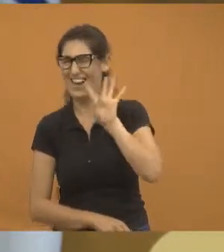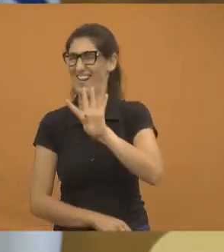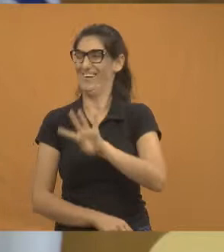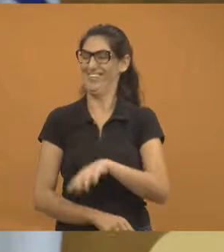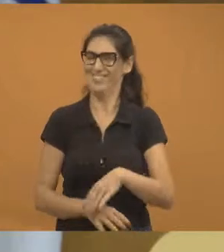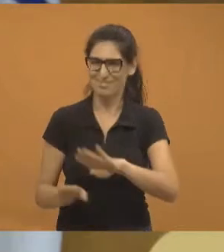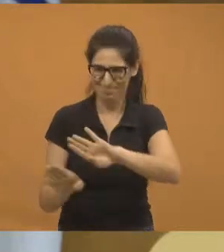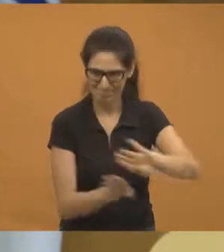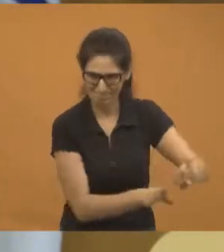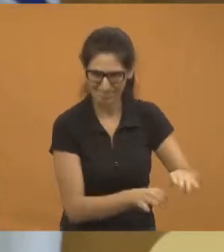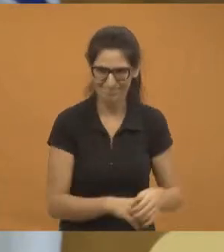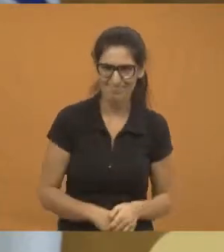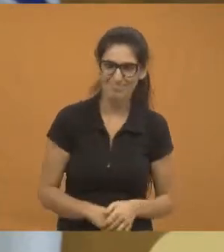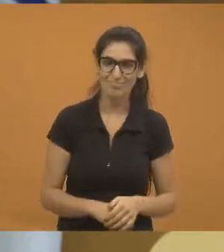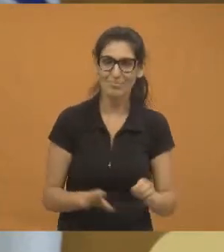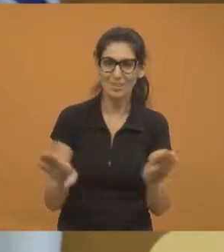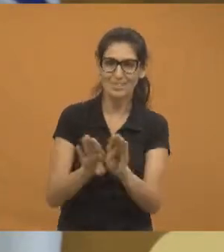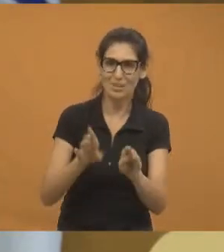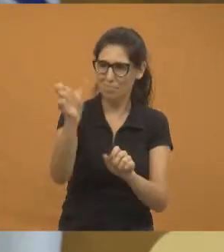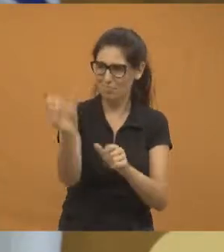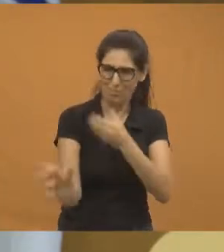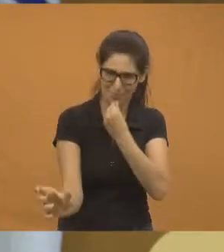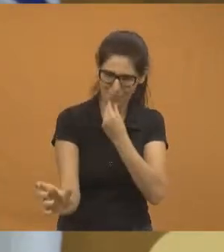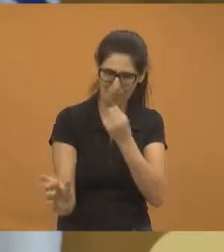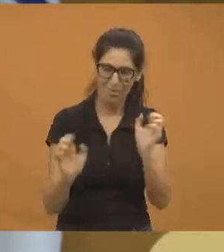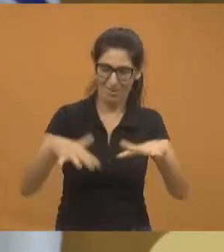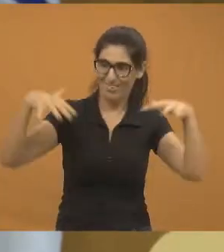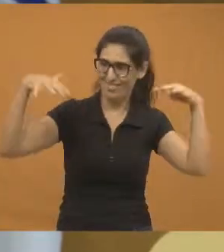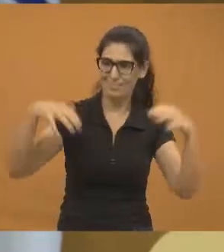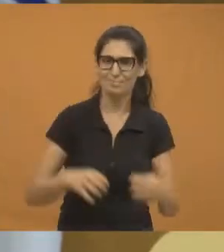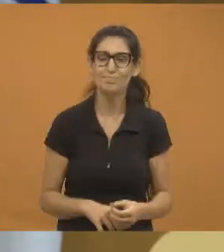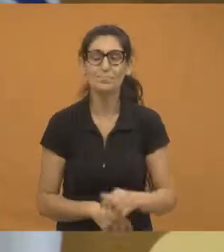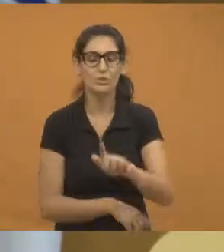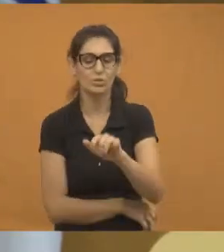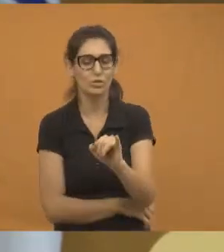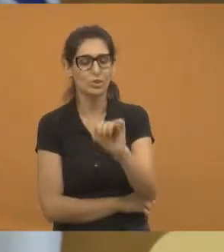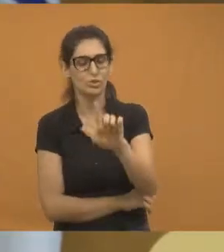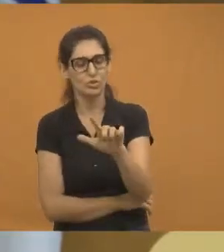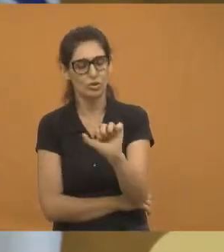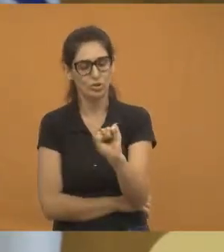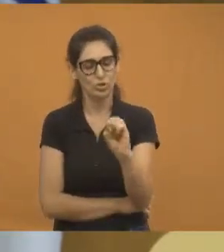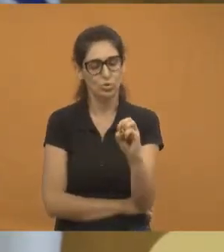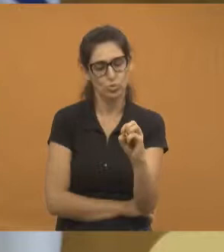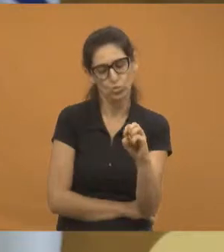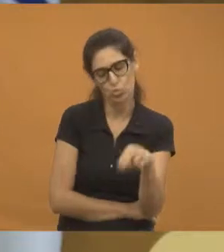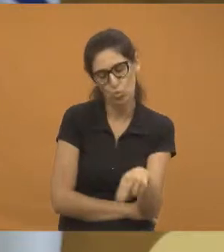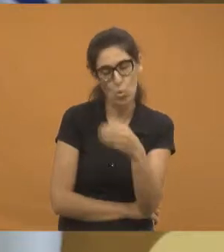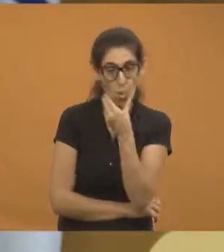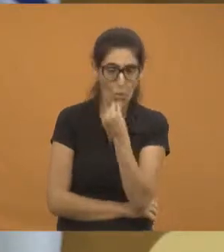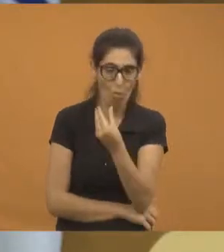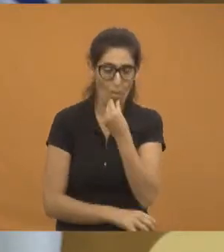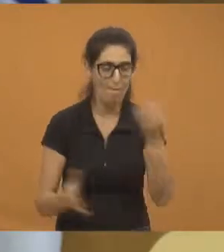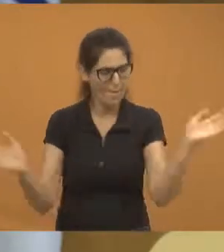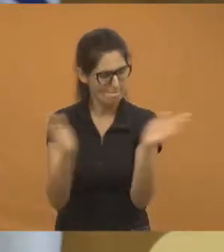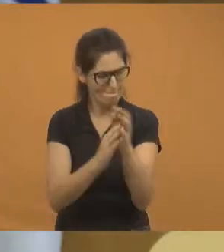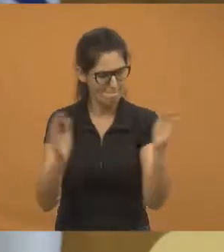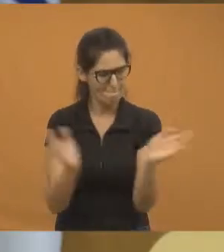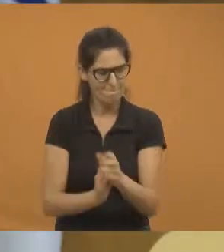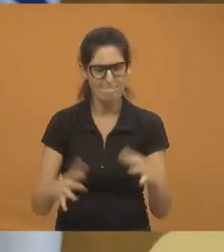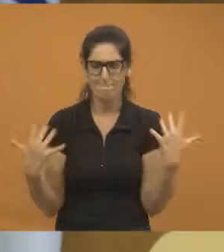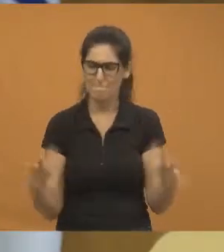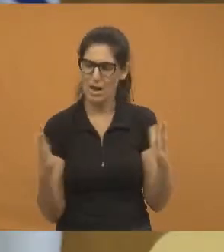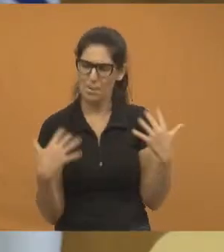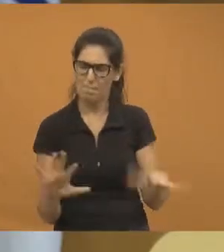companhia até o final na sessão que quero aqui na pessoa do gilson parabenizar toda a população lá